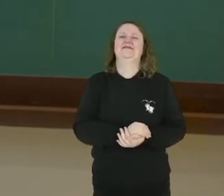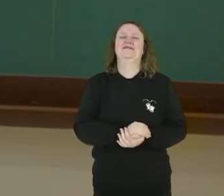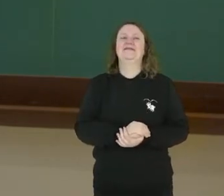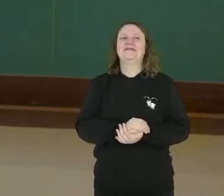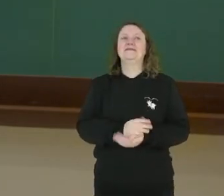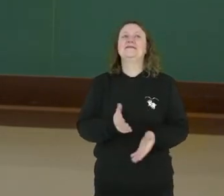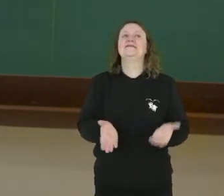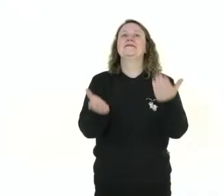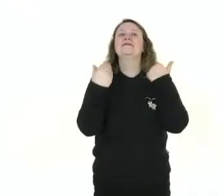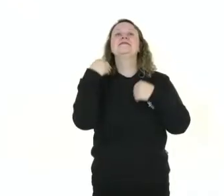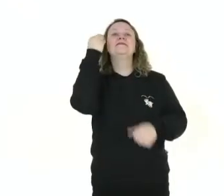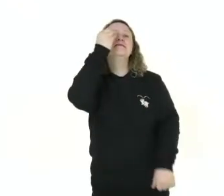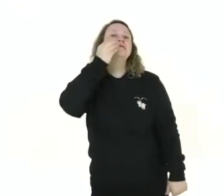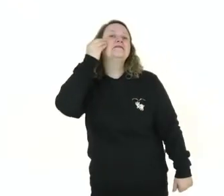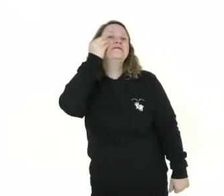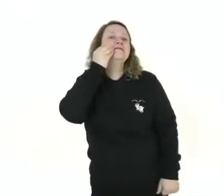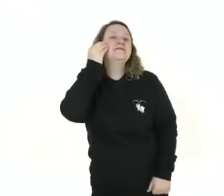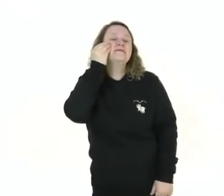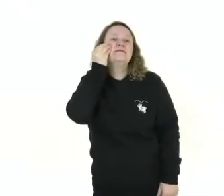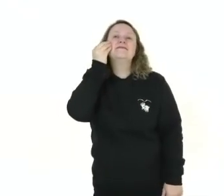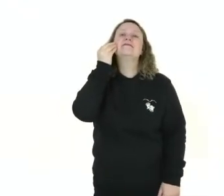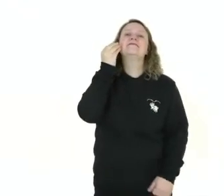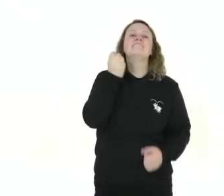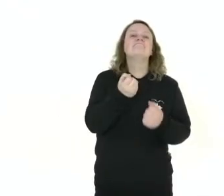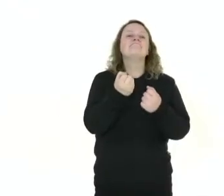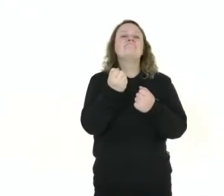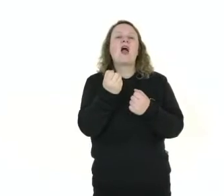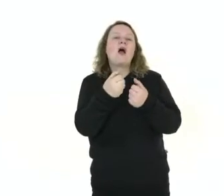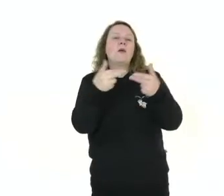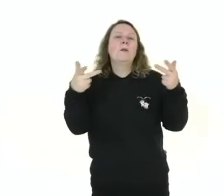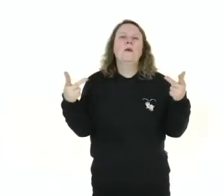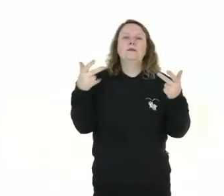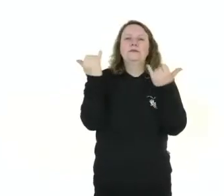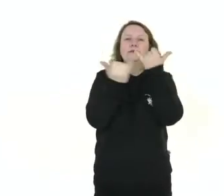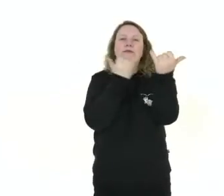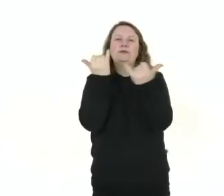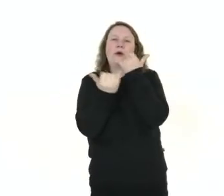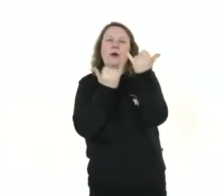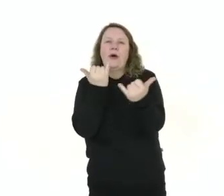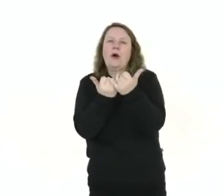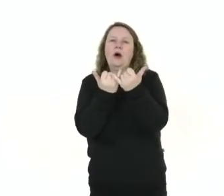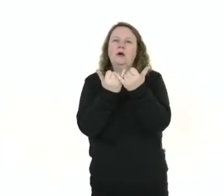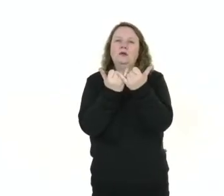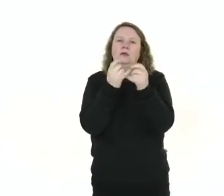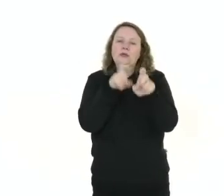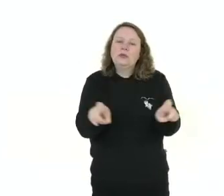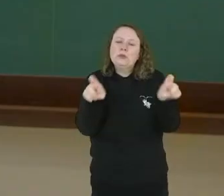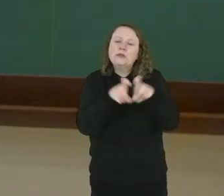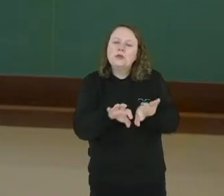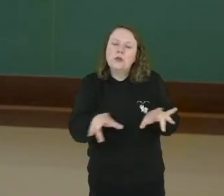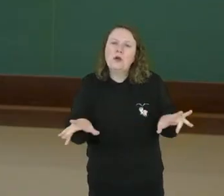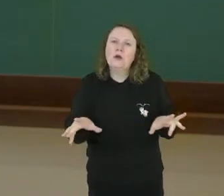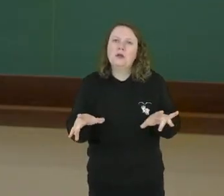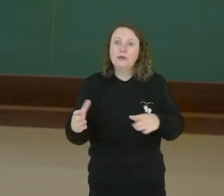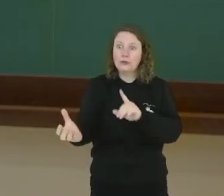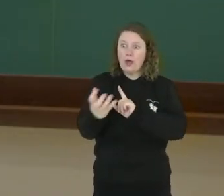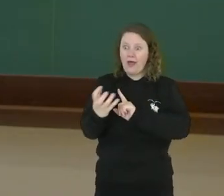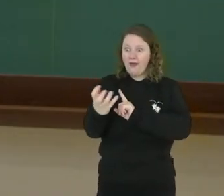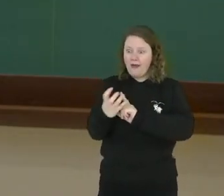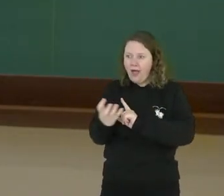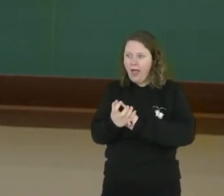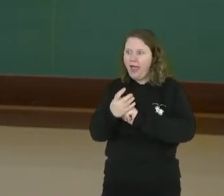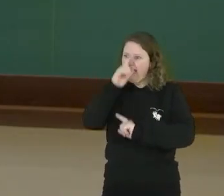Vamos experimentar. Experimente alguns jogos eletrônicos que estimulam a criatividade. Que jogos que estimulam a criatividade? Jogos